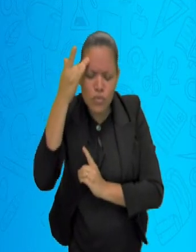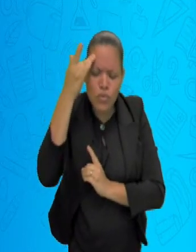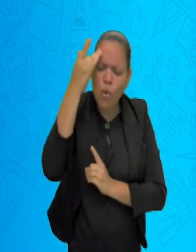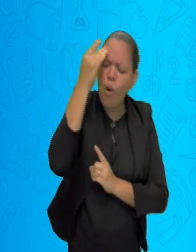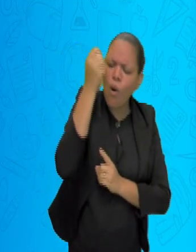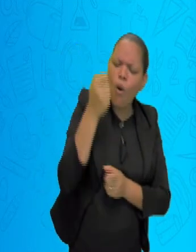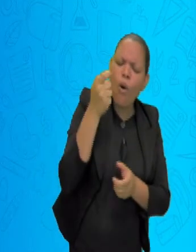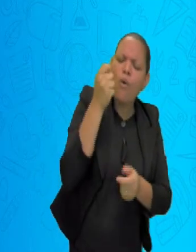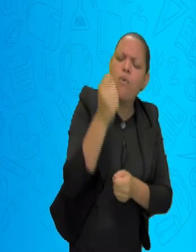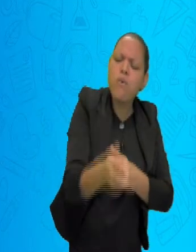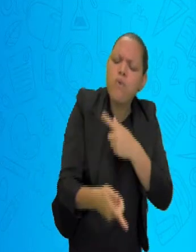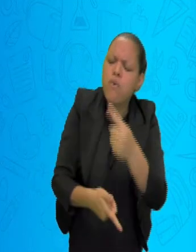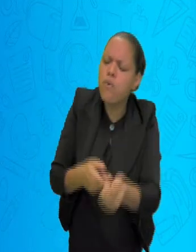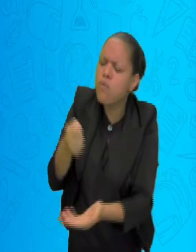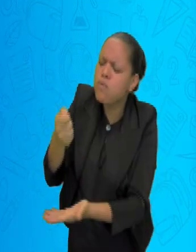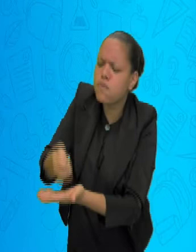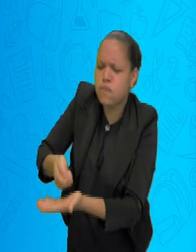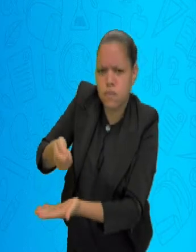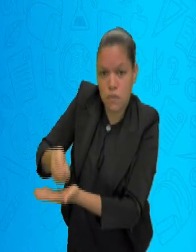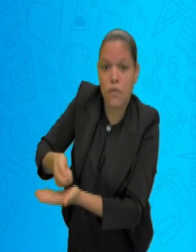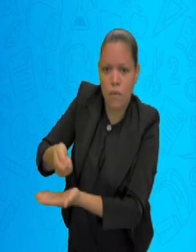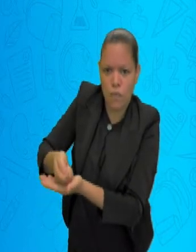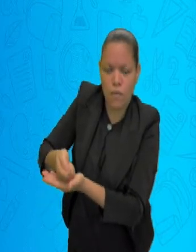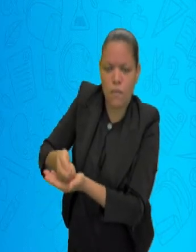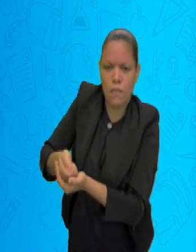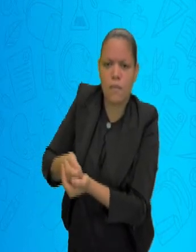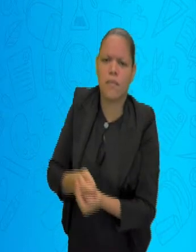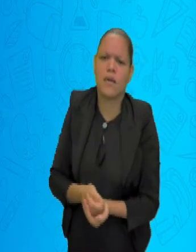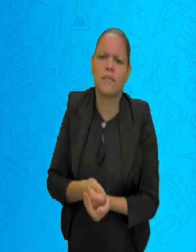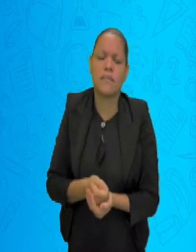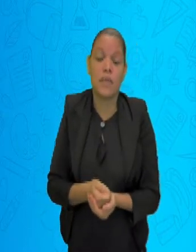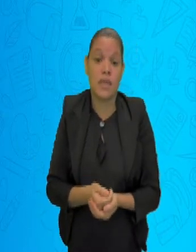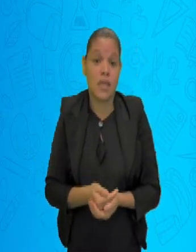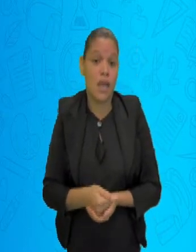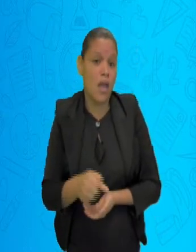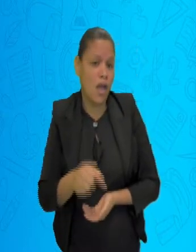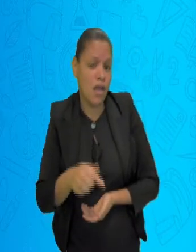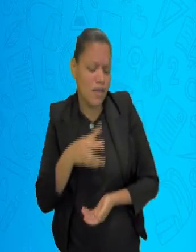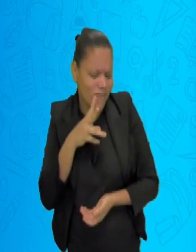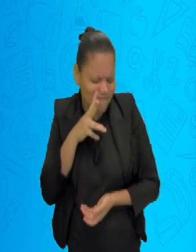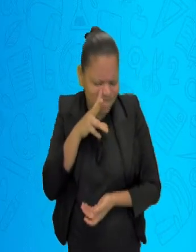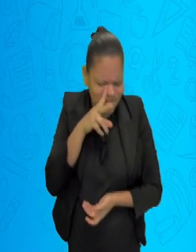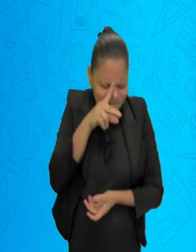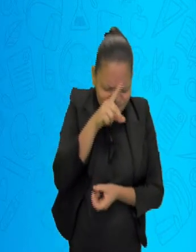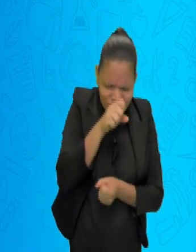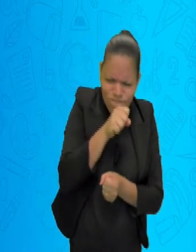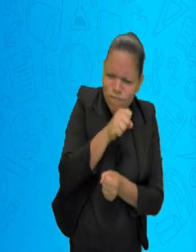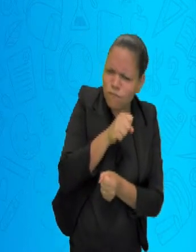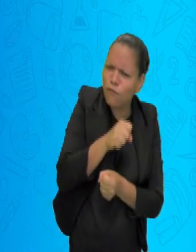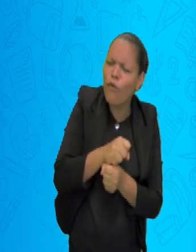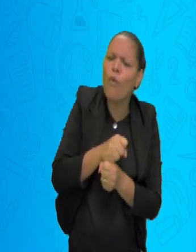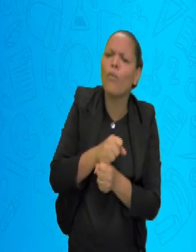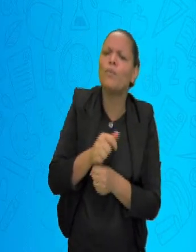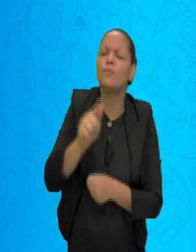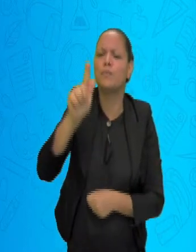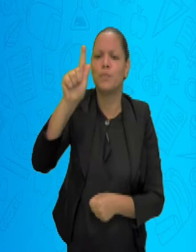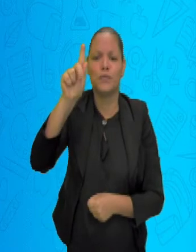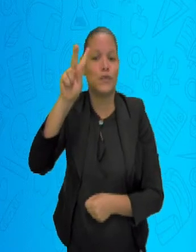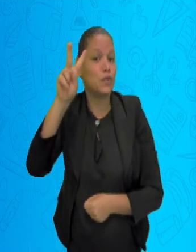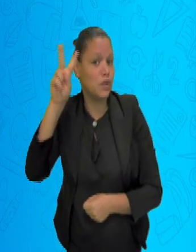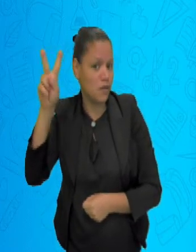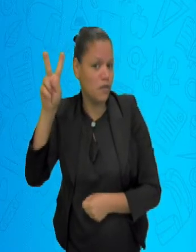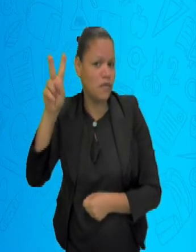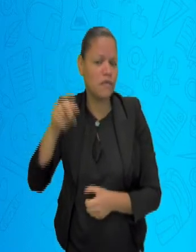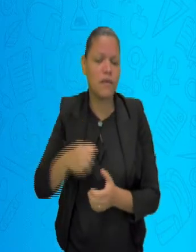cidade, que é forte o comércio. Então, toda a prática do comércio, de venda, né, se você tem uma loja ou se você